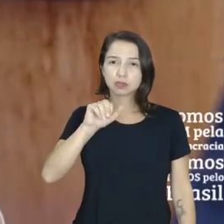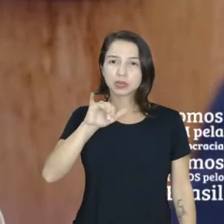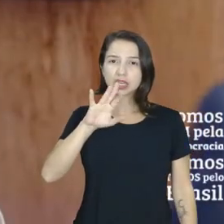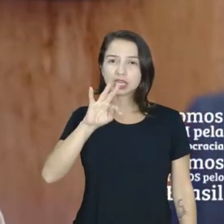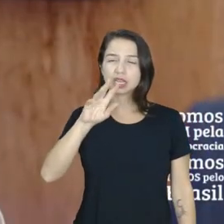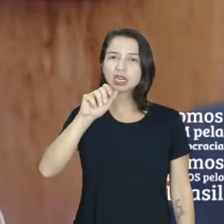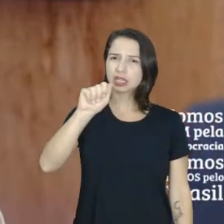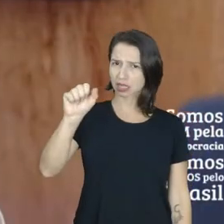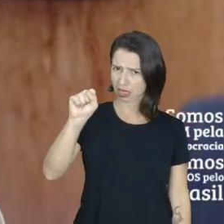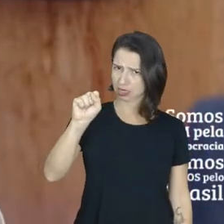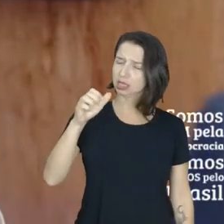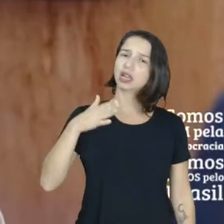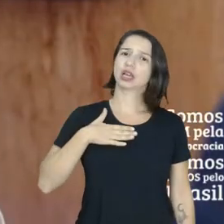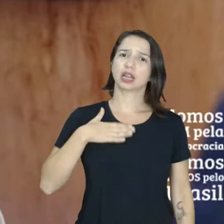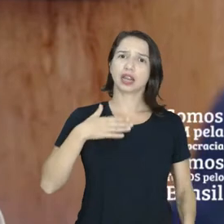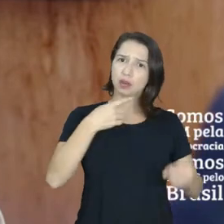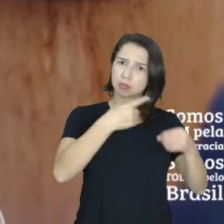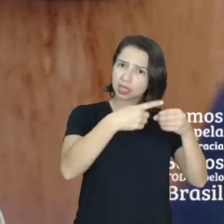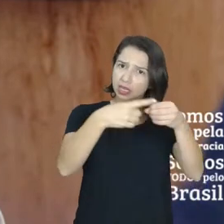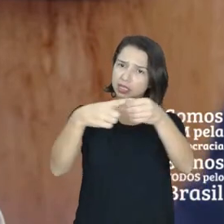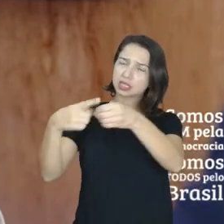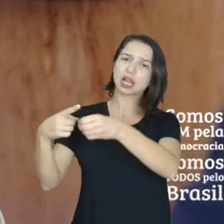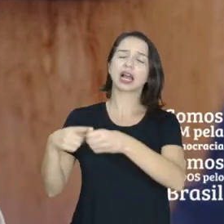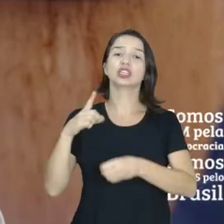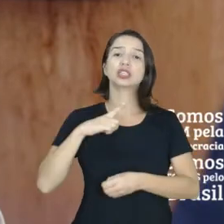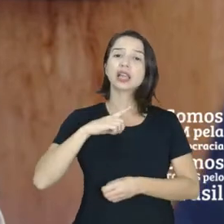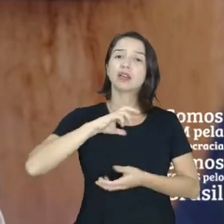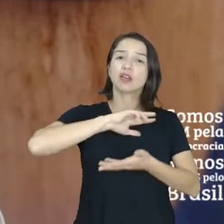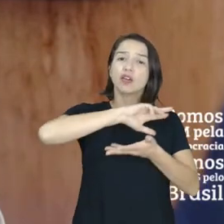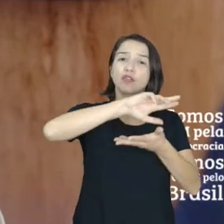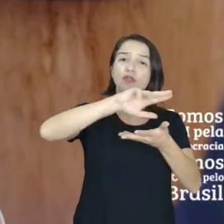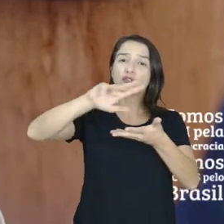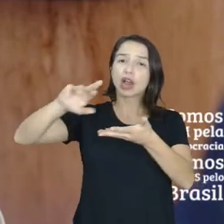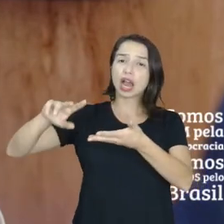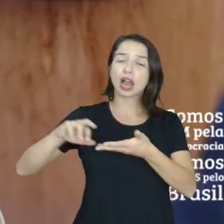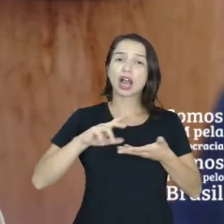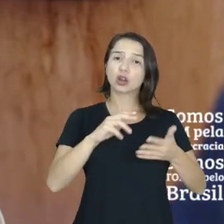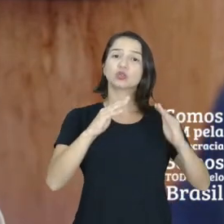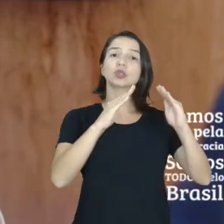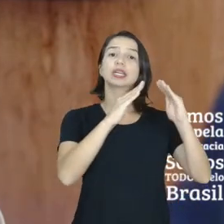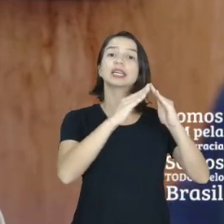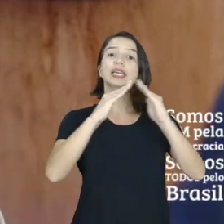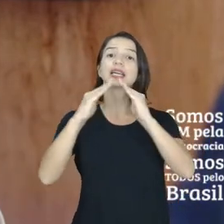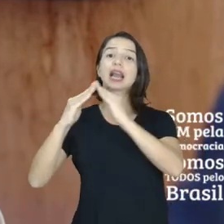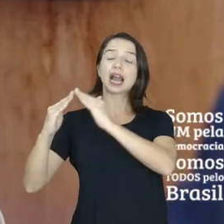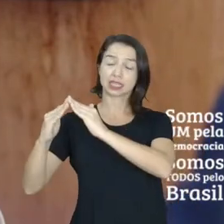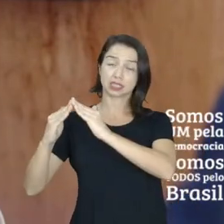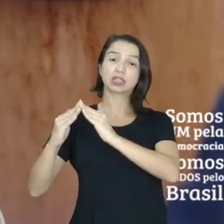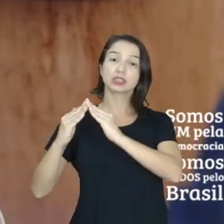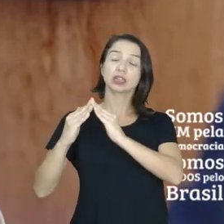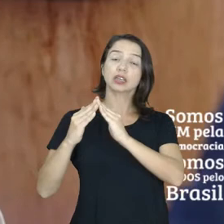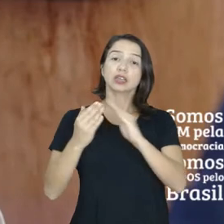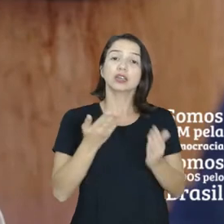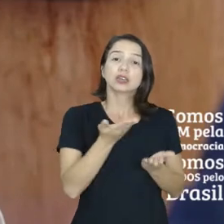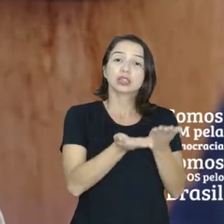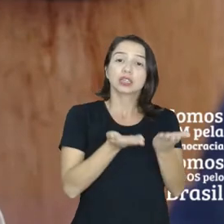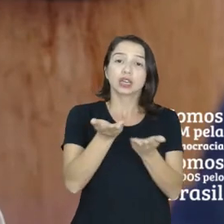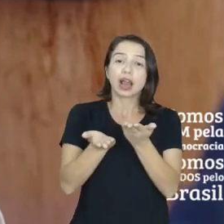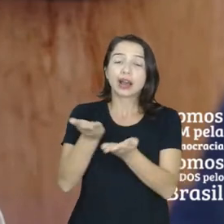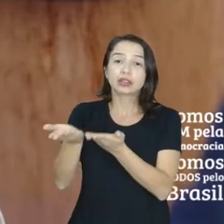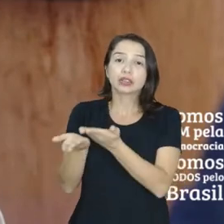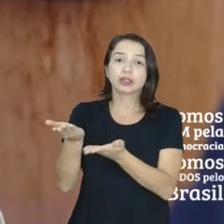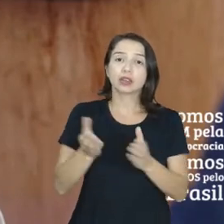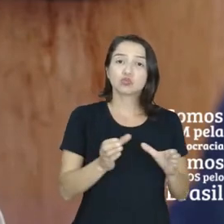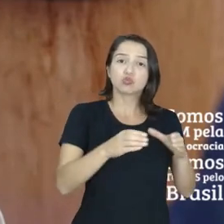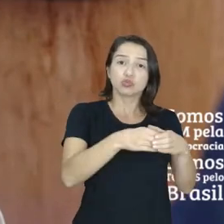Cristo, todos mantidos por espíritas. Então, é o contrário. A gente deve estimular, né, que